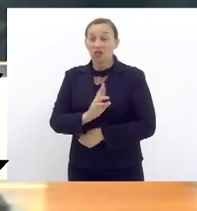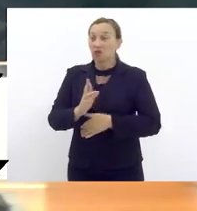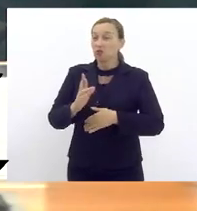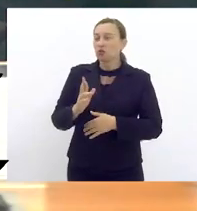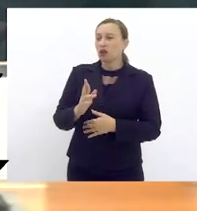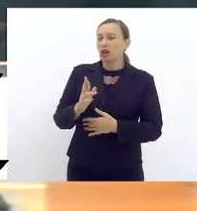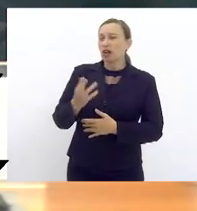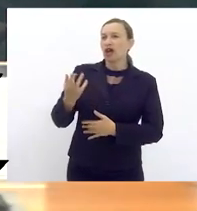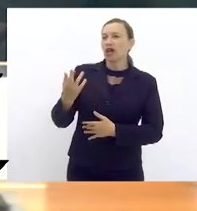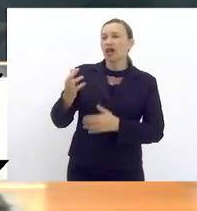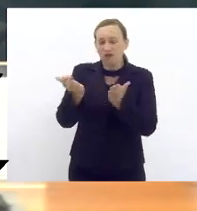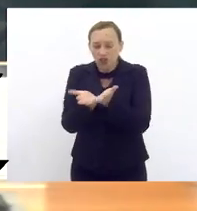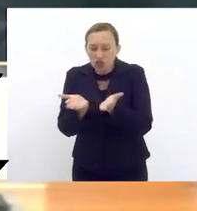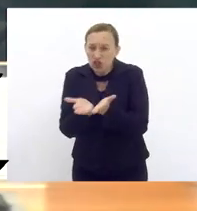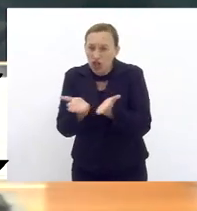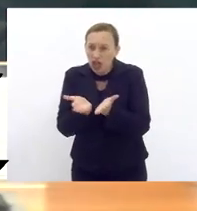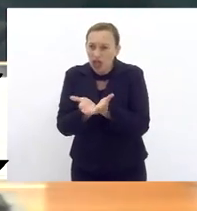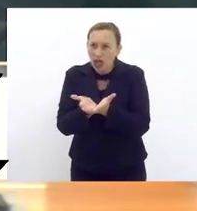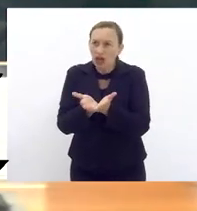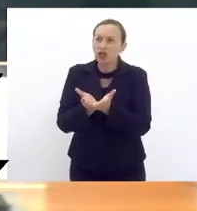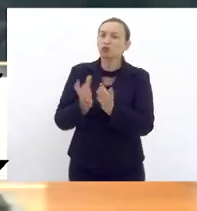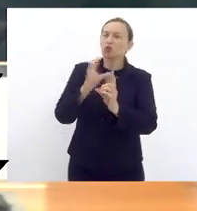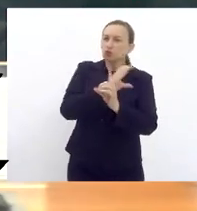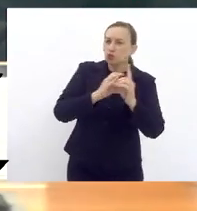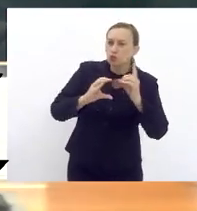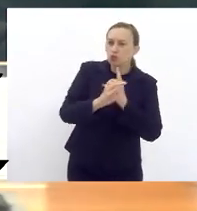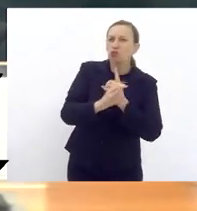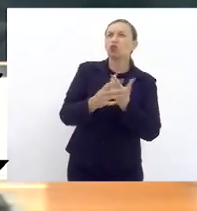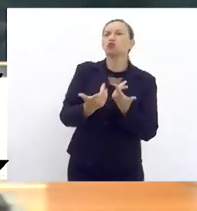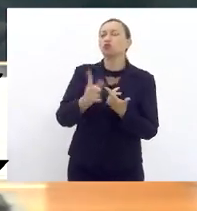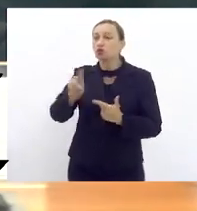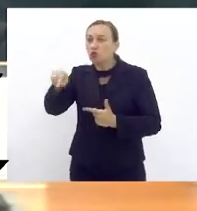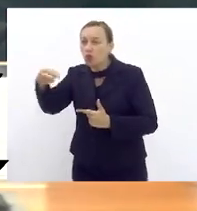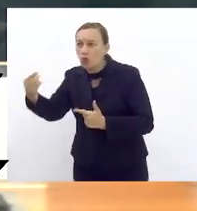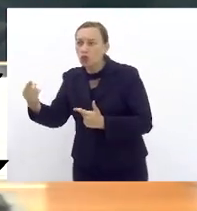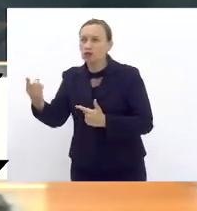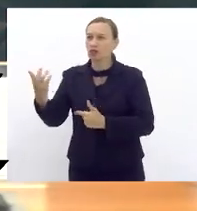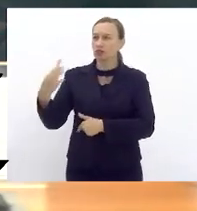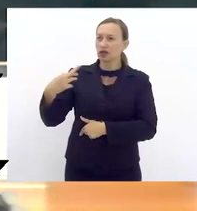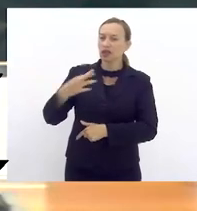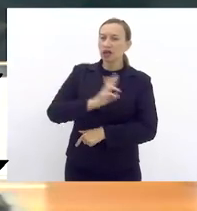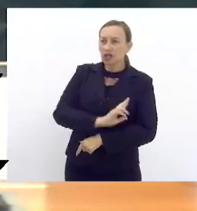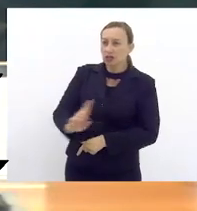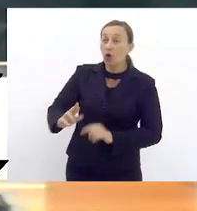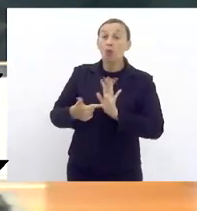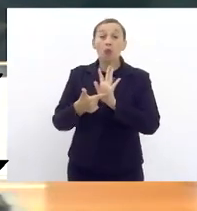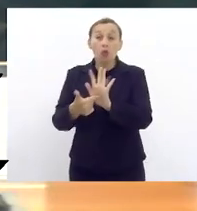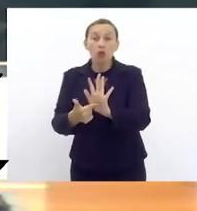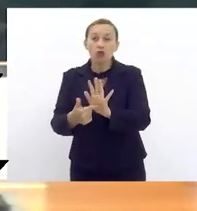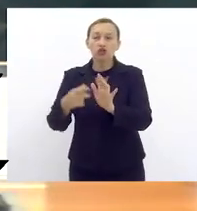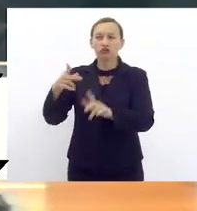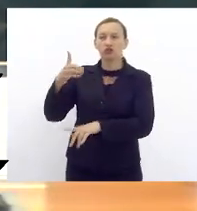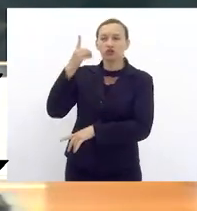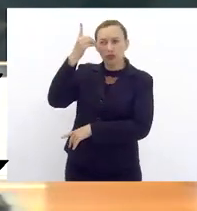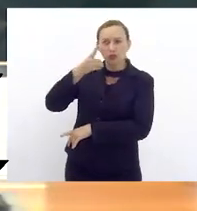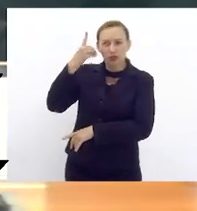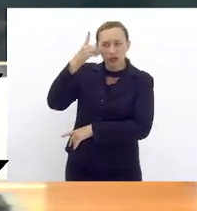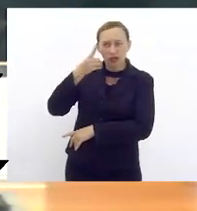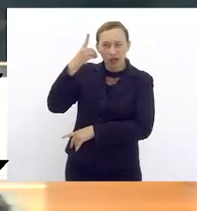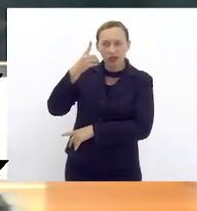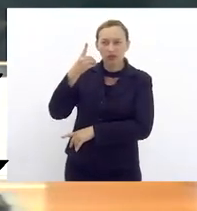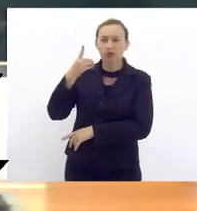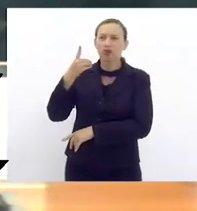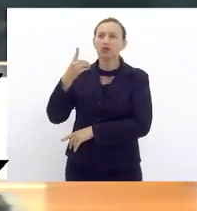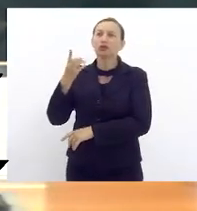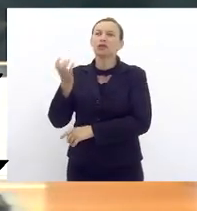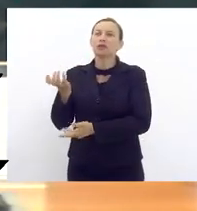outras cerimônias religiosas de outras religiões Isso demonstra que o Parlamento Estadual